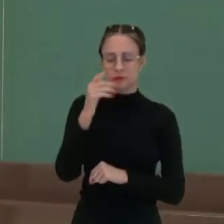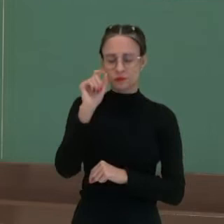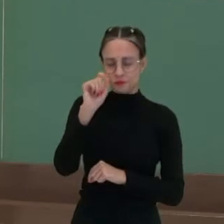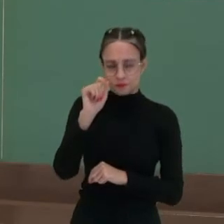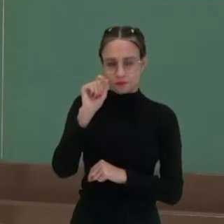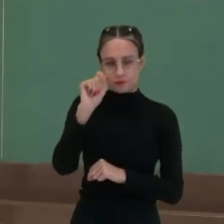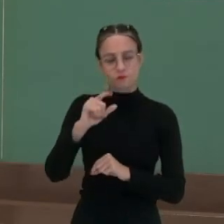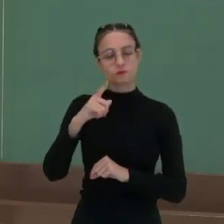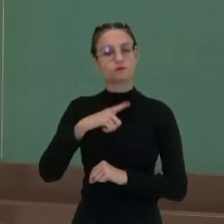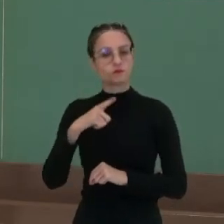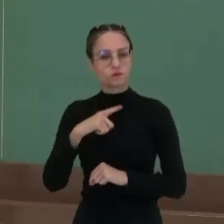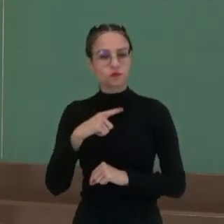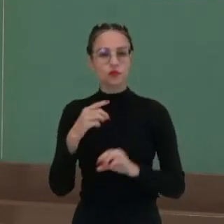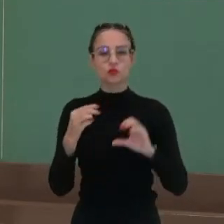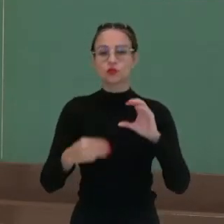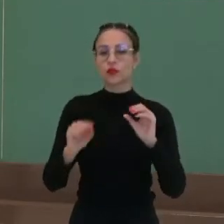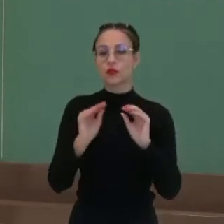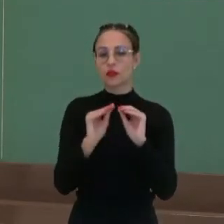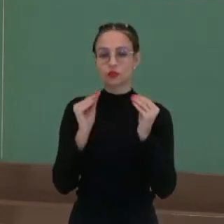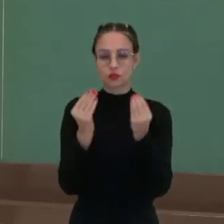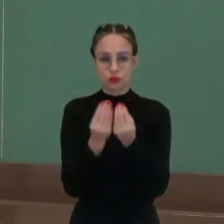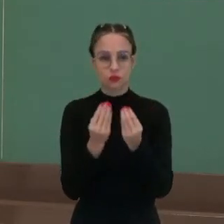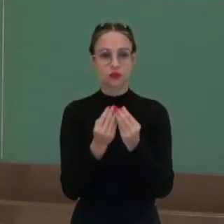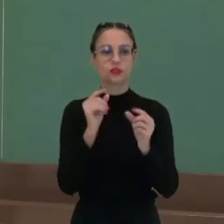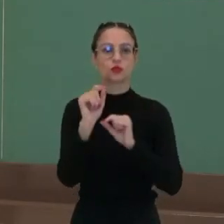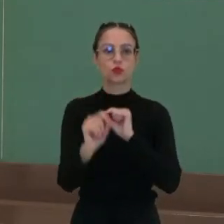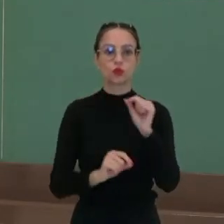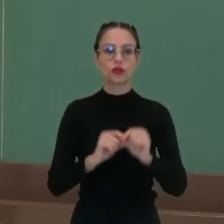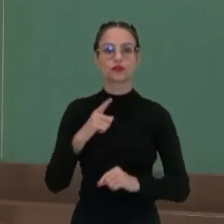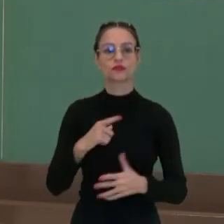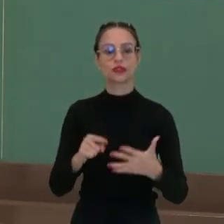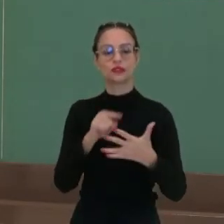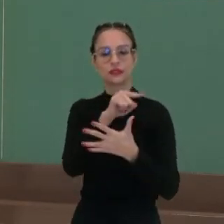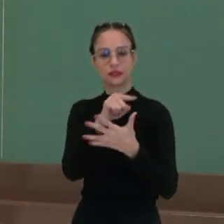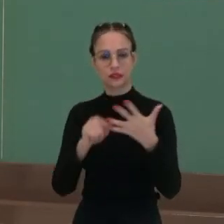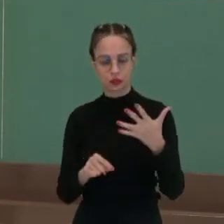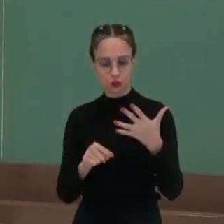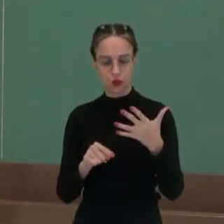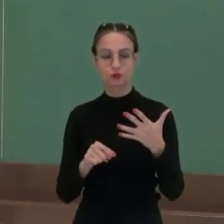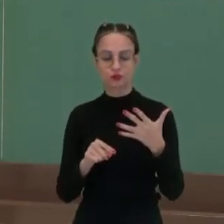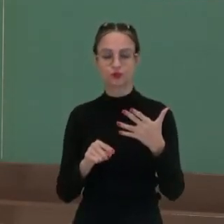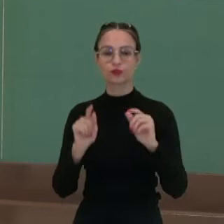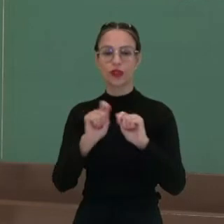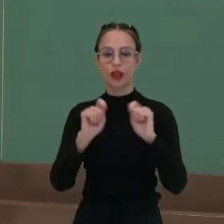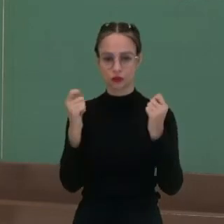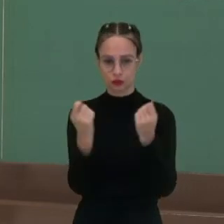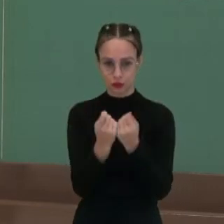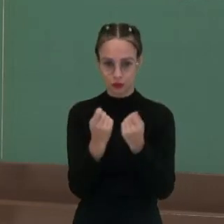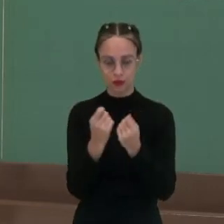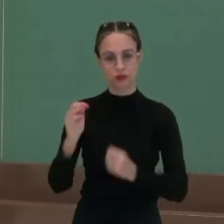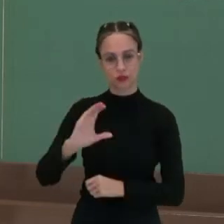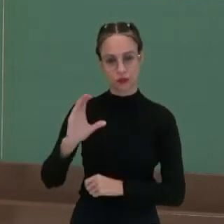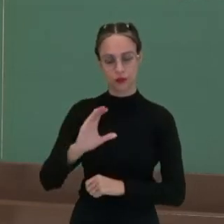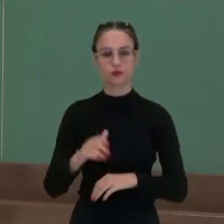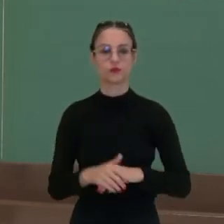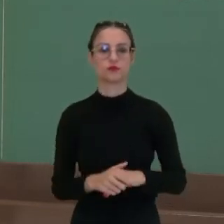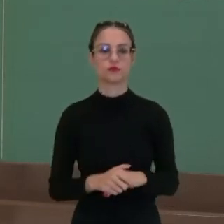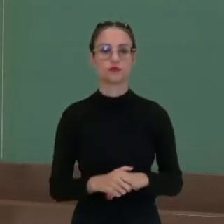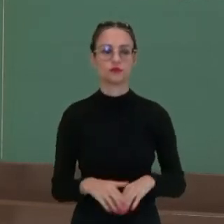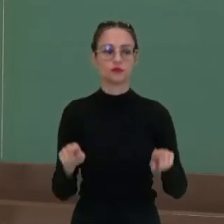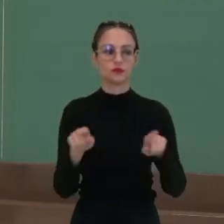representa moléculas formadas aí por 5 átomos de carbono. E temos também